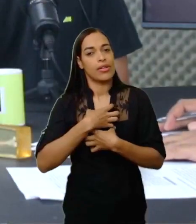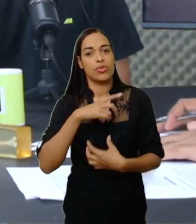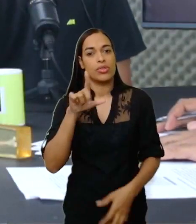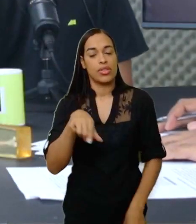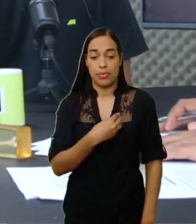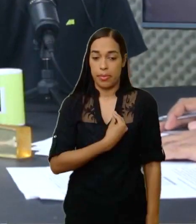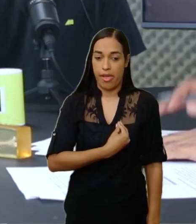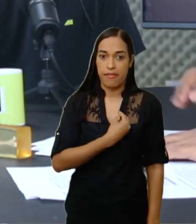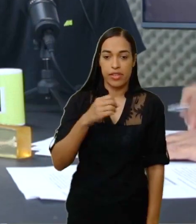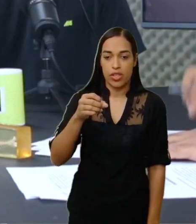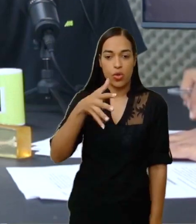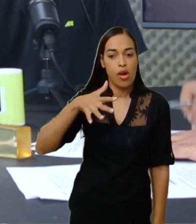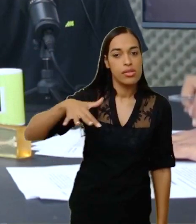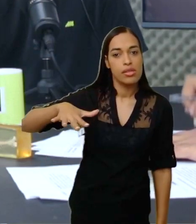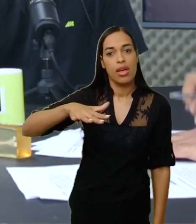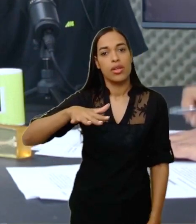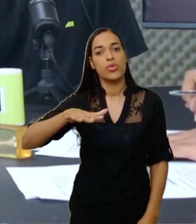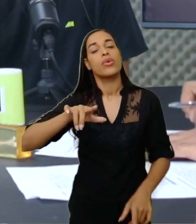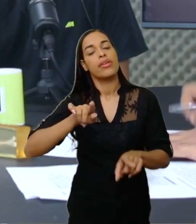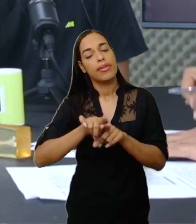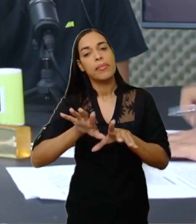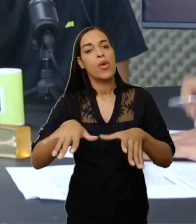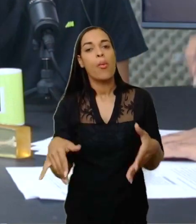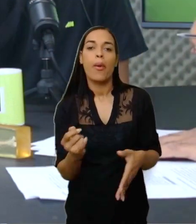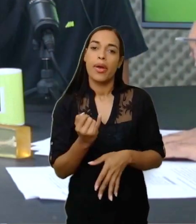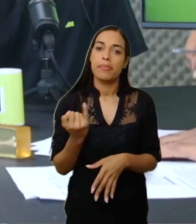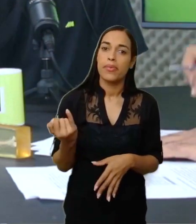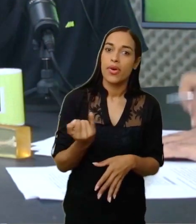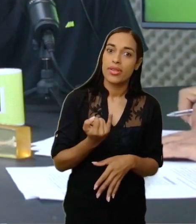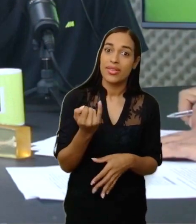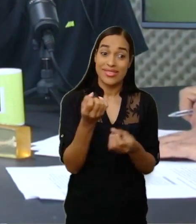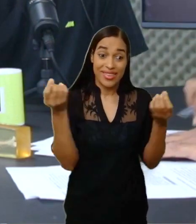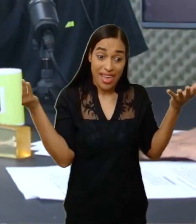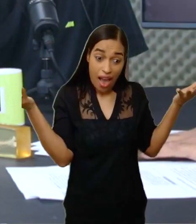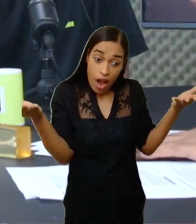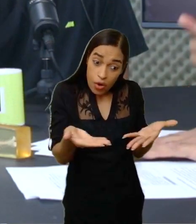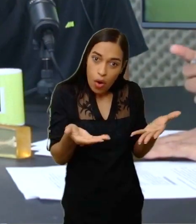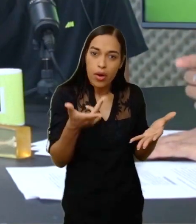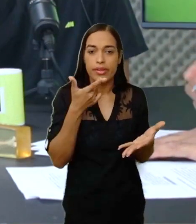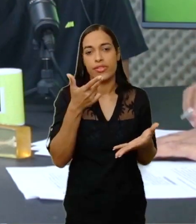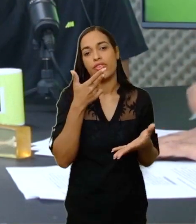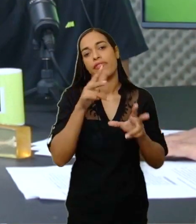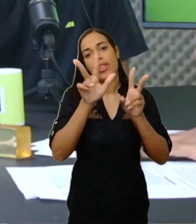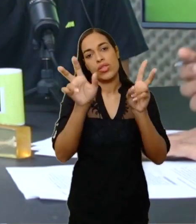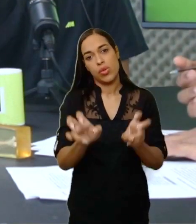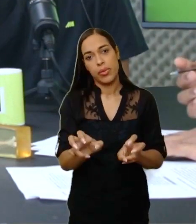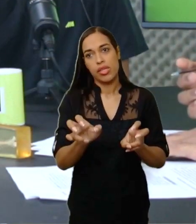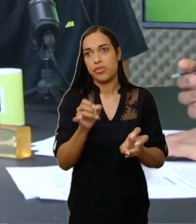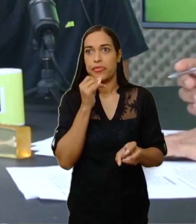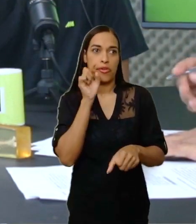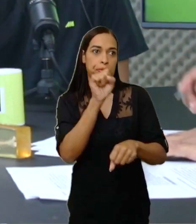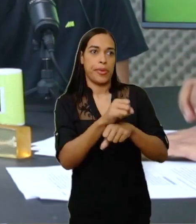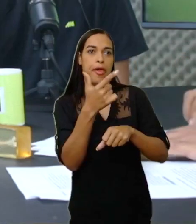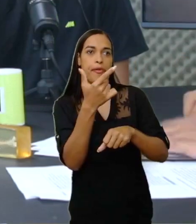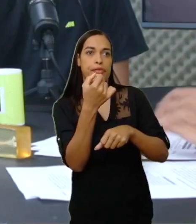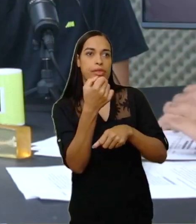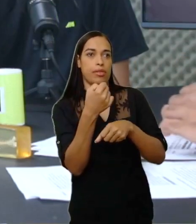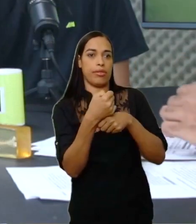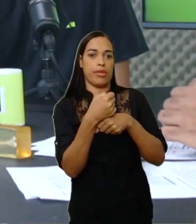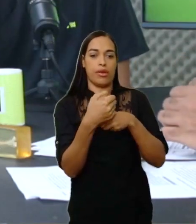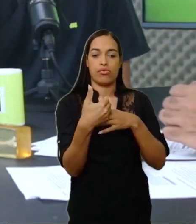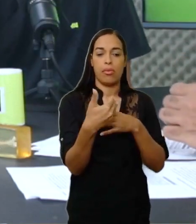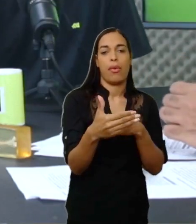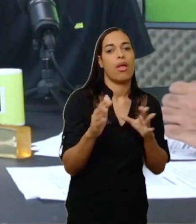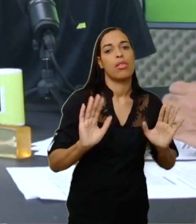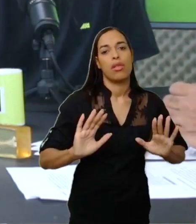vida marinha e qual é a importância da gente falar sobre isso agora? Não dá para esperar para daqui a 20 anos, não é? Daqui a 20 anos